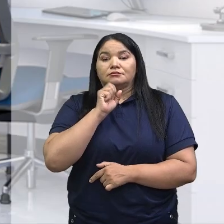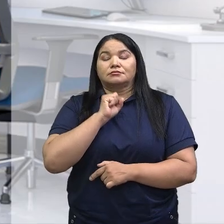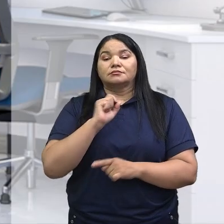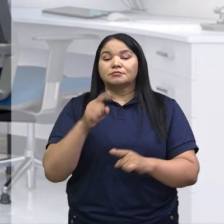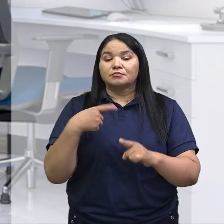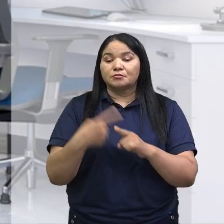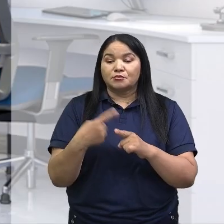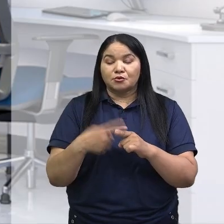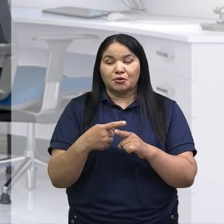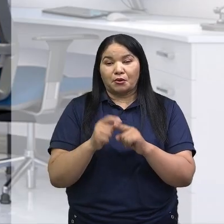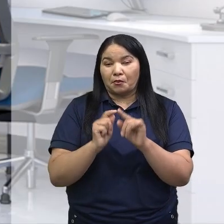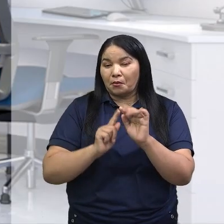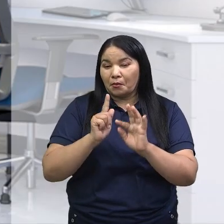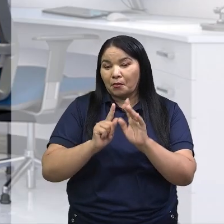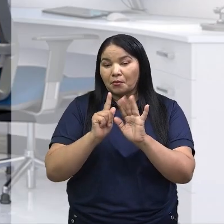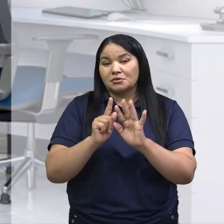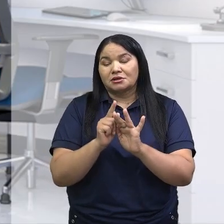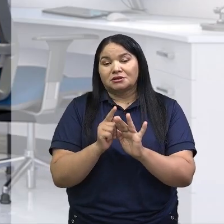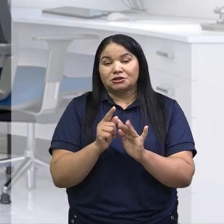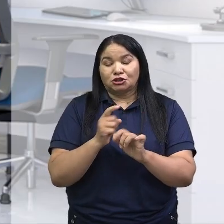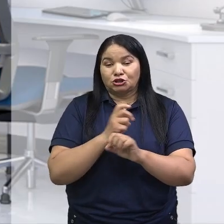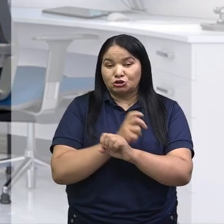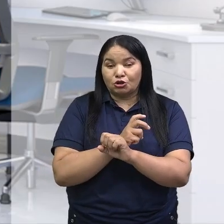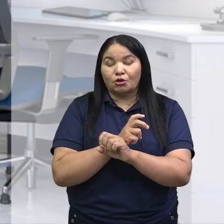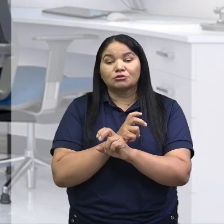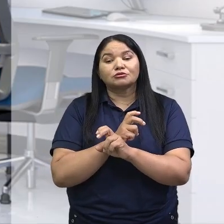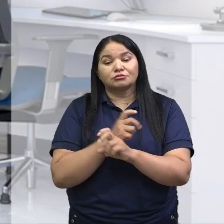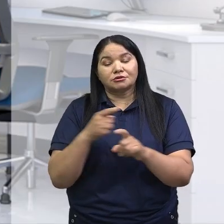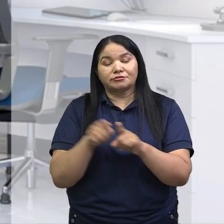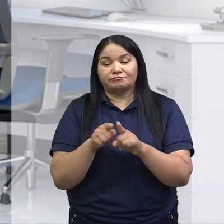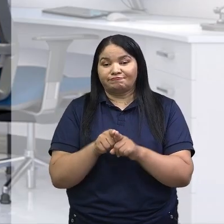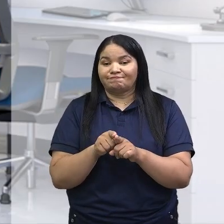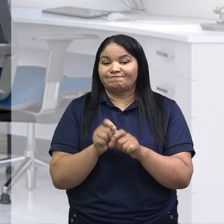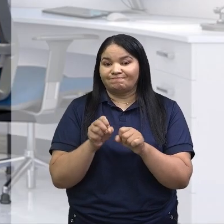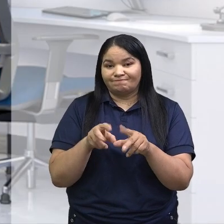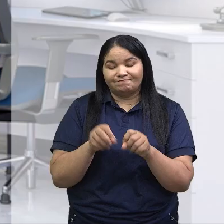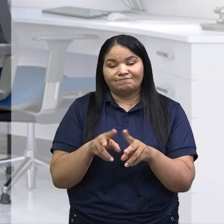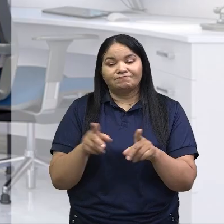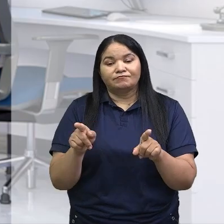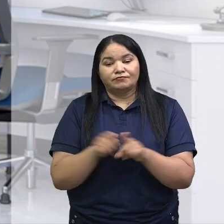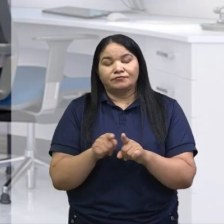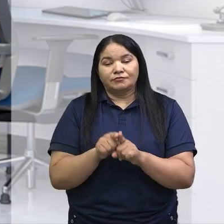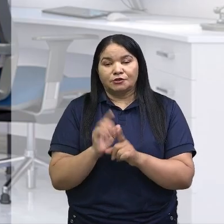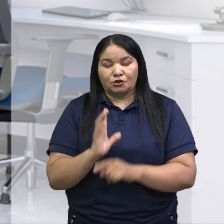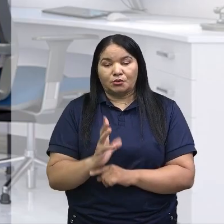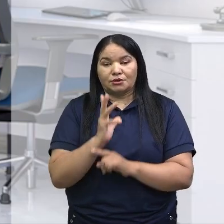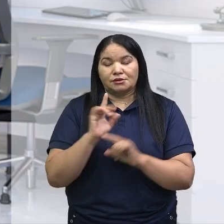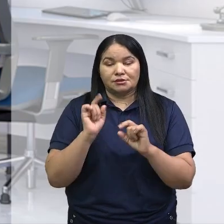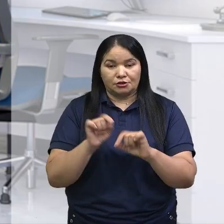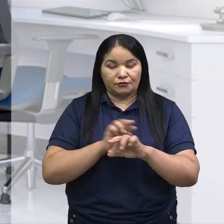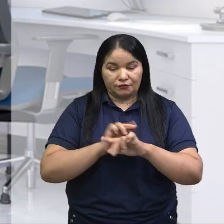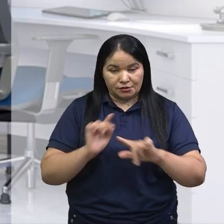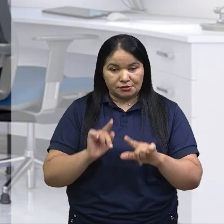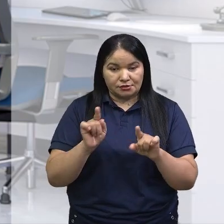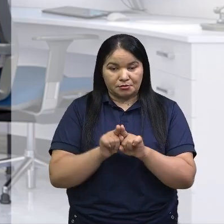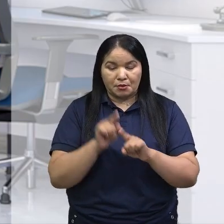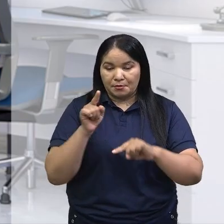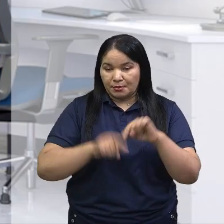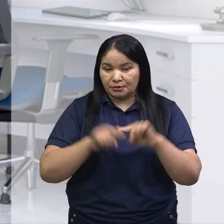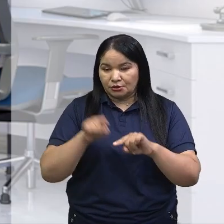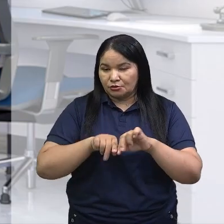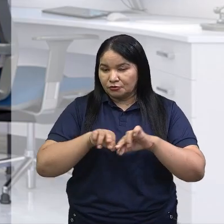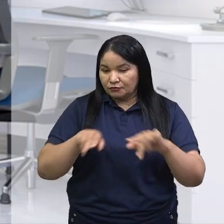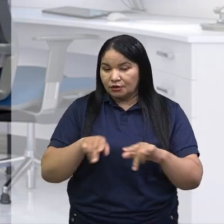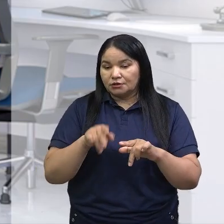muito tóxico e venenoso. Além desses, ocorre a geração de materiais